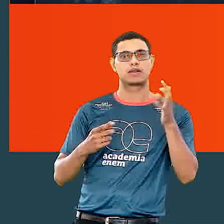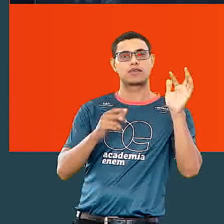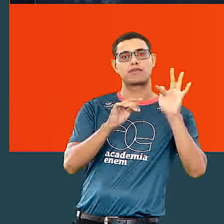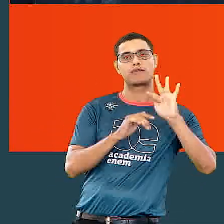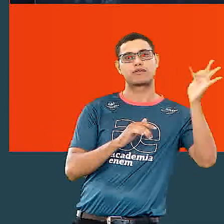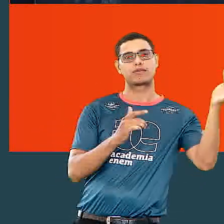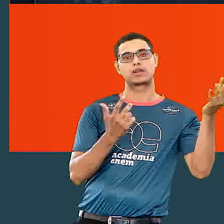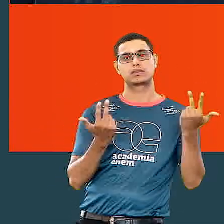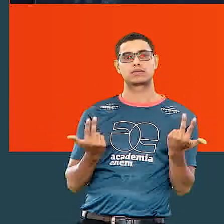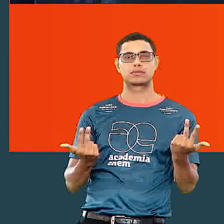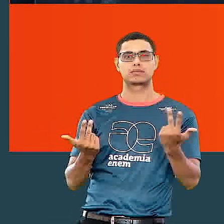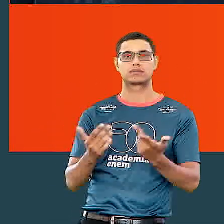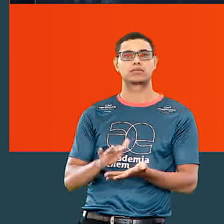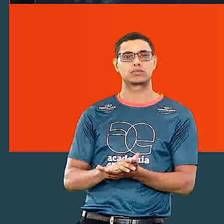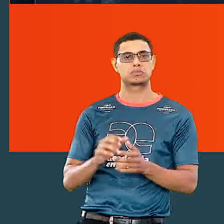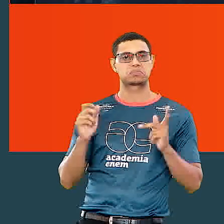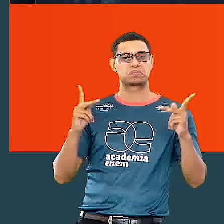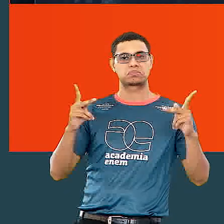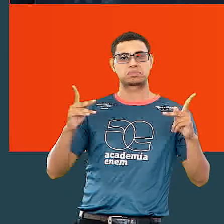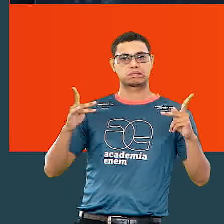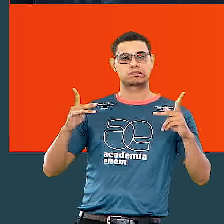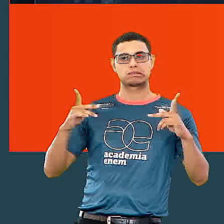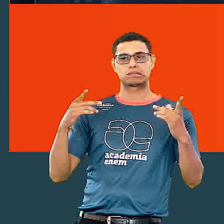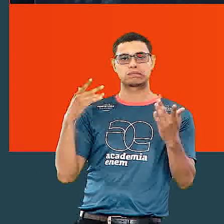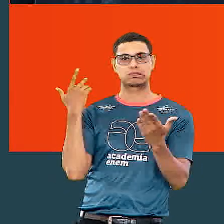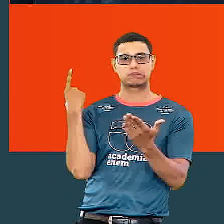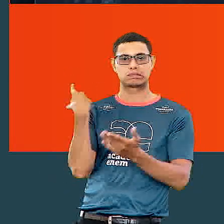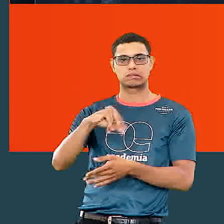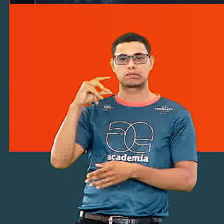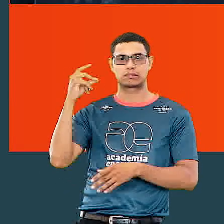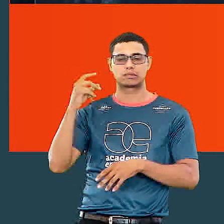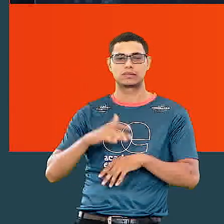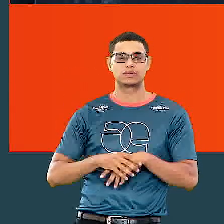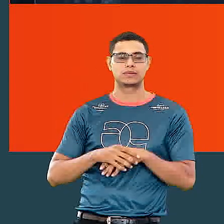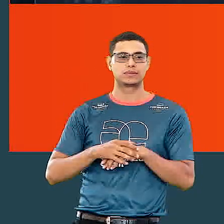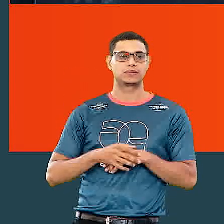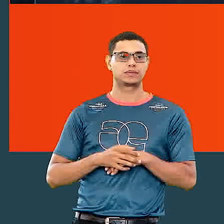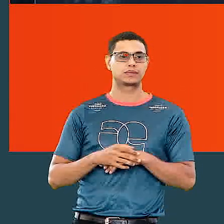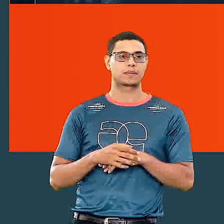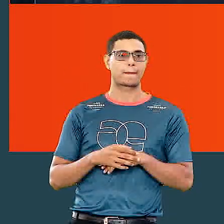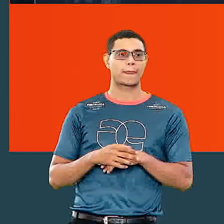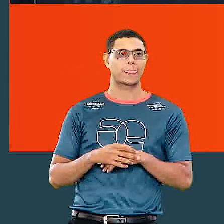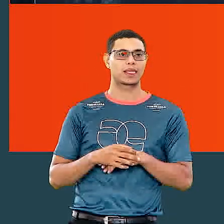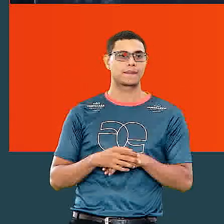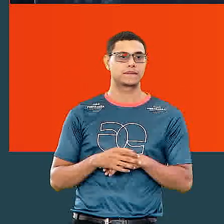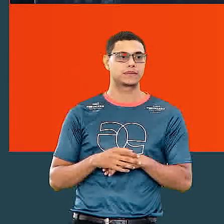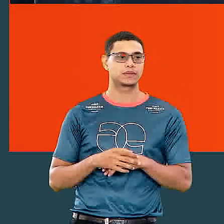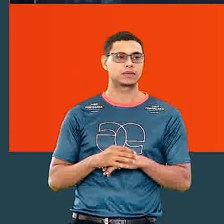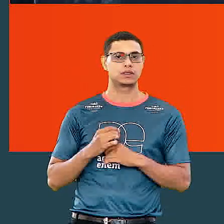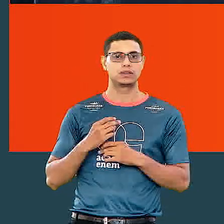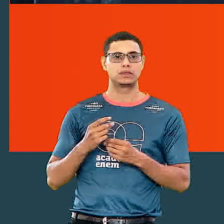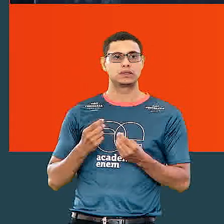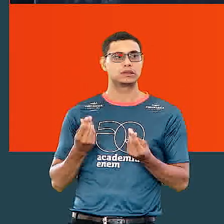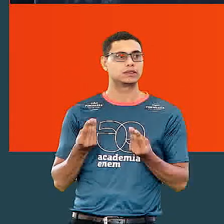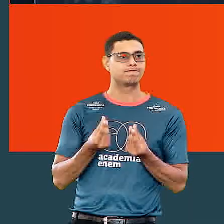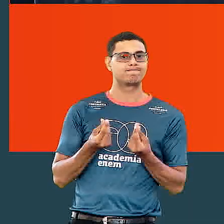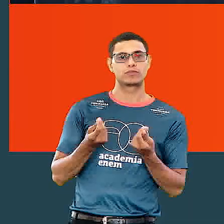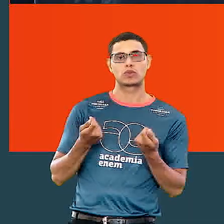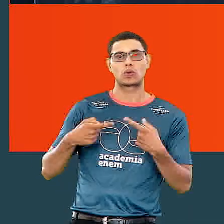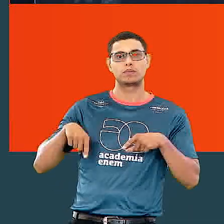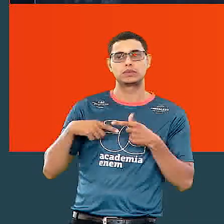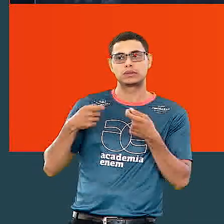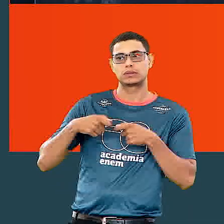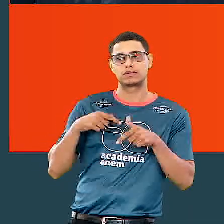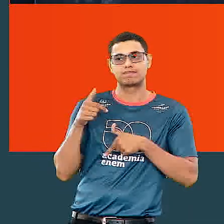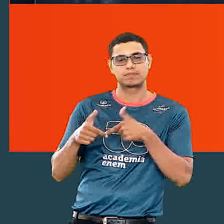Vixe, meu irmão, botou pra torar. Aí os caras falaram, vixe, meu irmão, e agora? Porque a gente precisa do trabalho